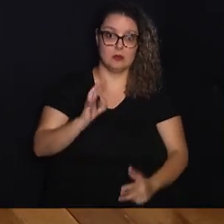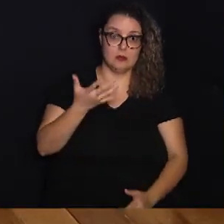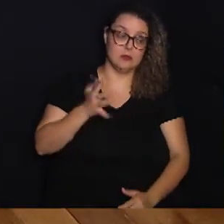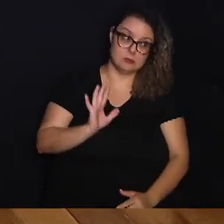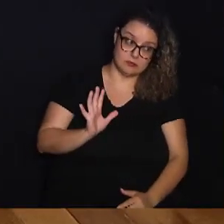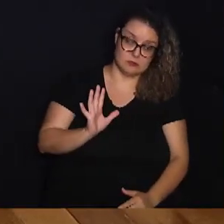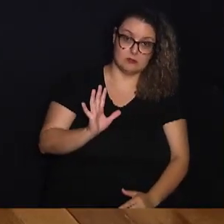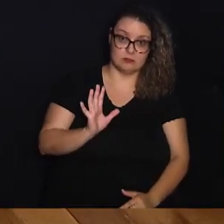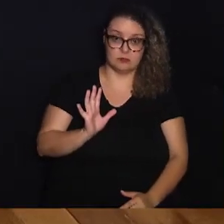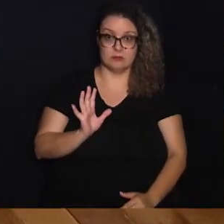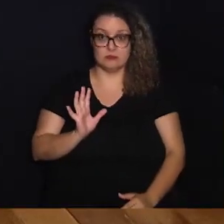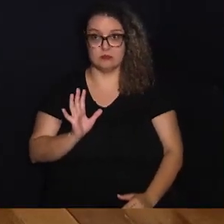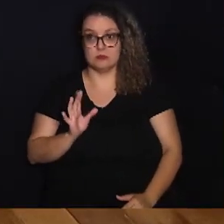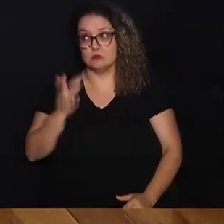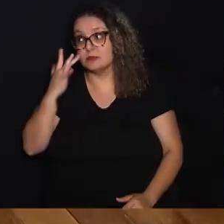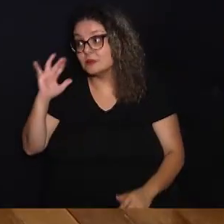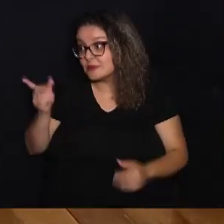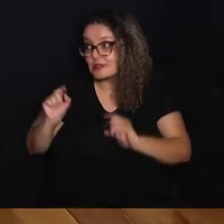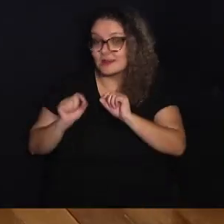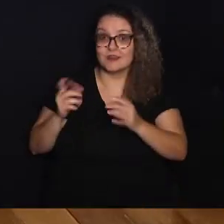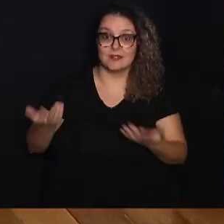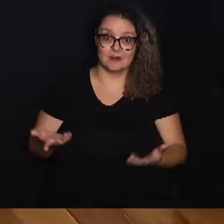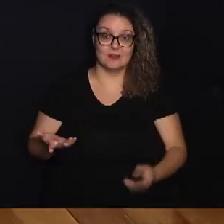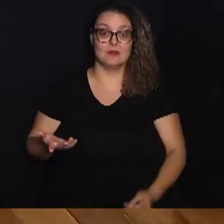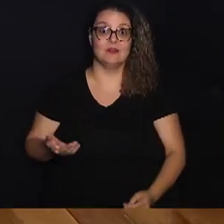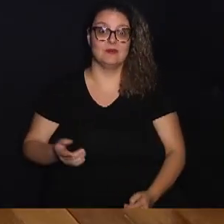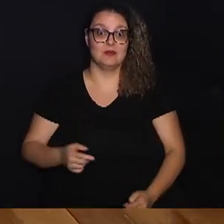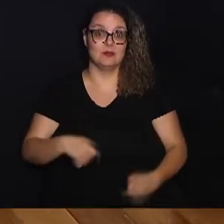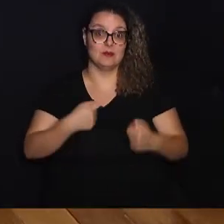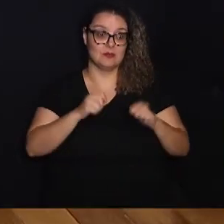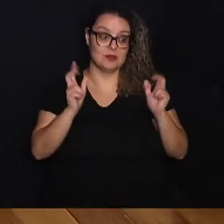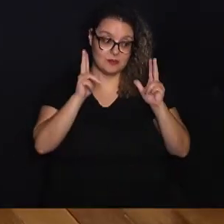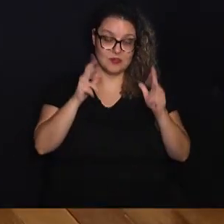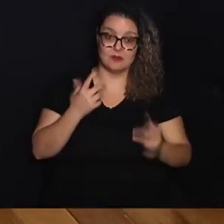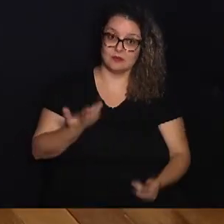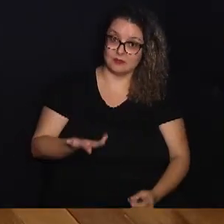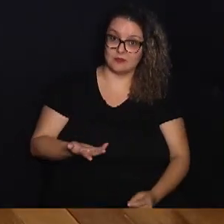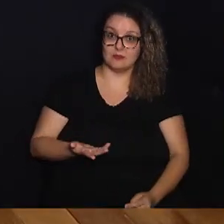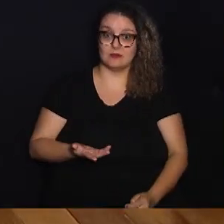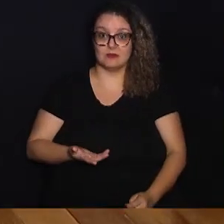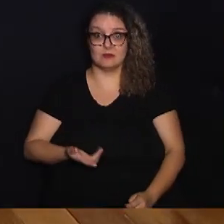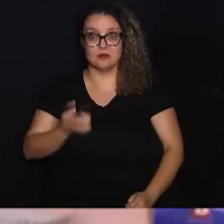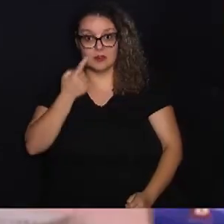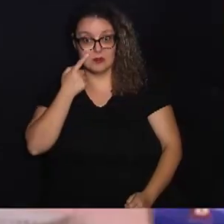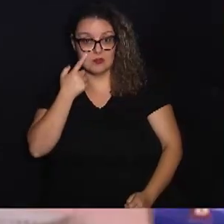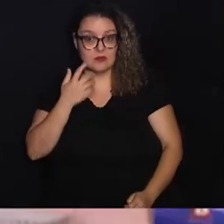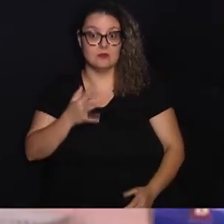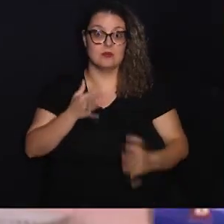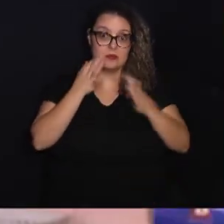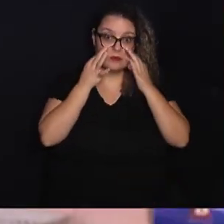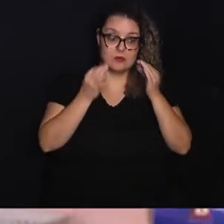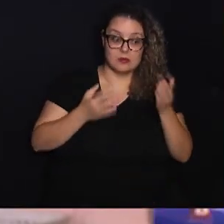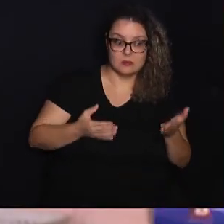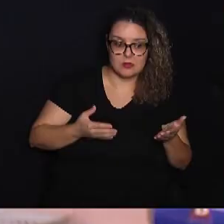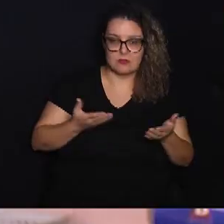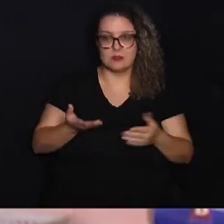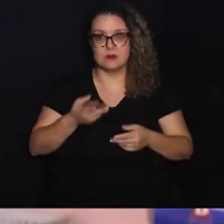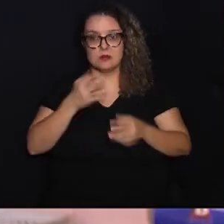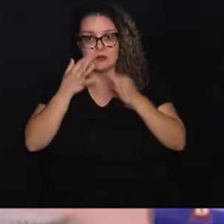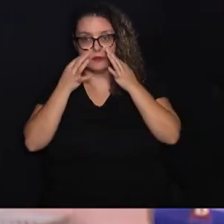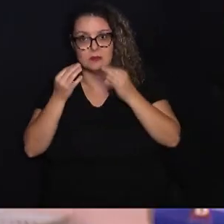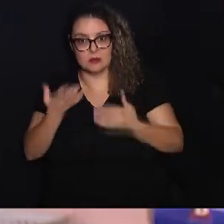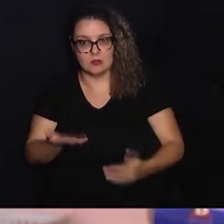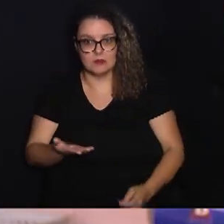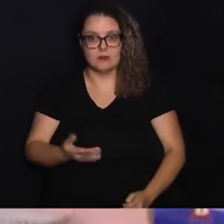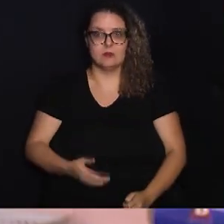né? Tipo, não sei o que é. Não sei o que é, mas você precisa ficar atento, olha, né? Dá uma atençãozinha aqui, né, presta atenção ali,